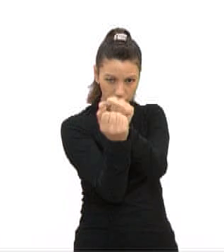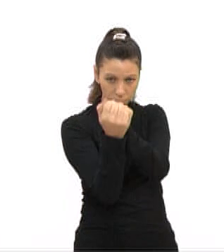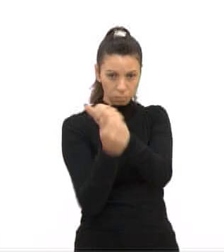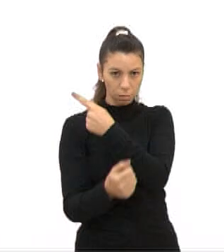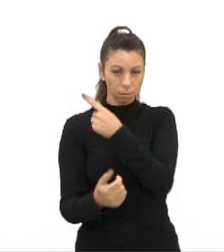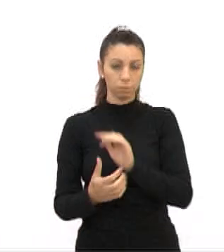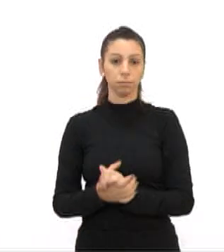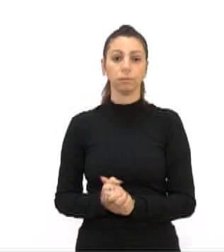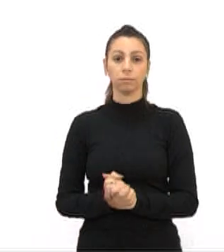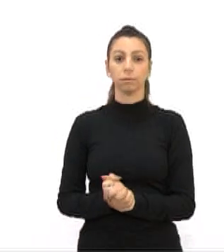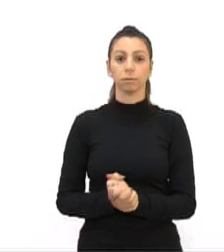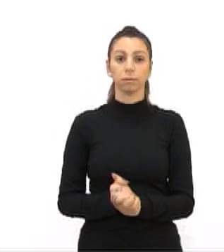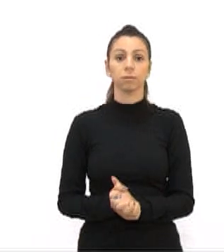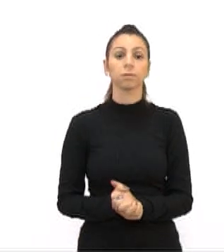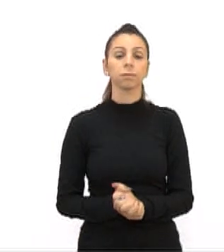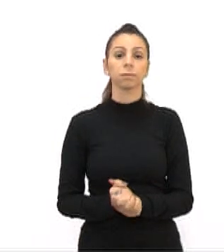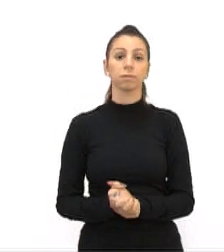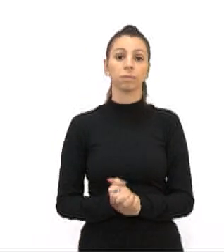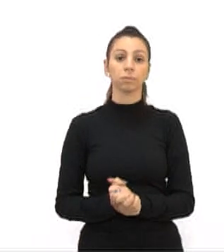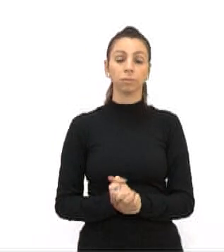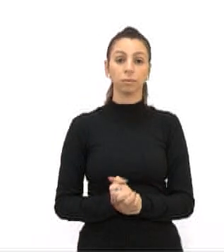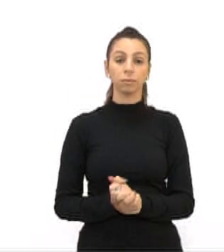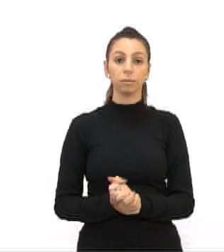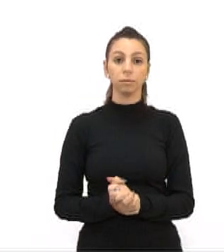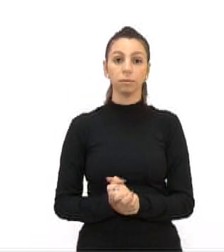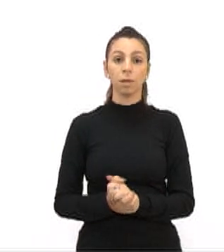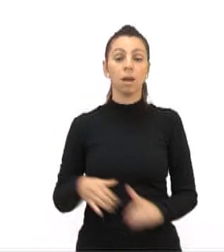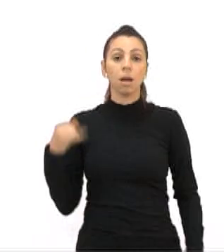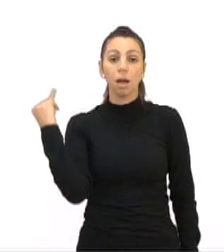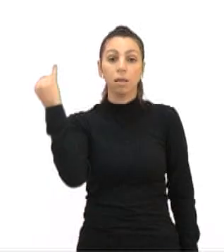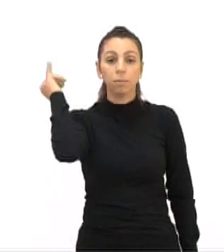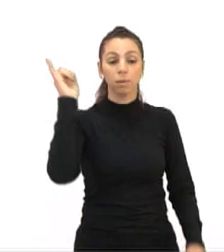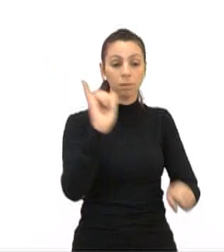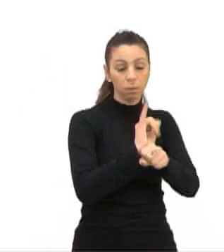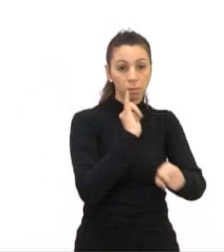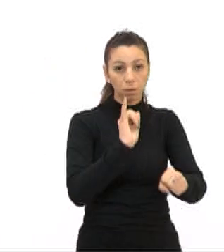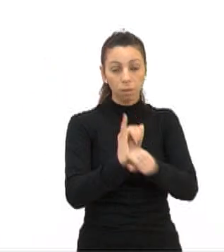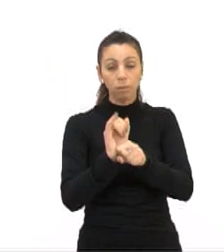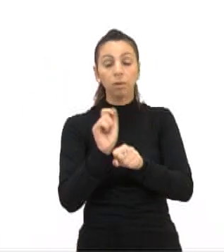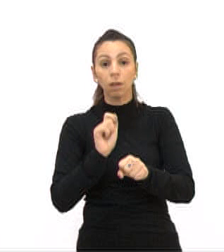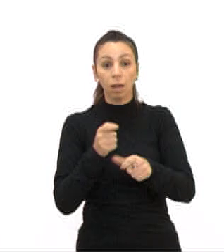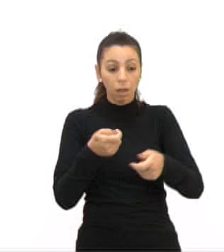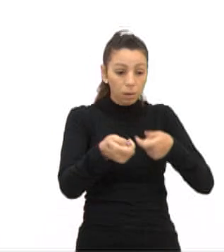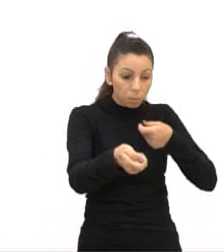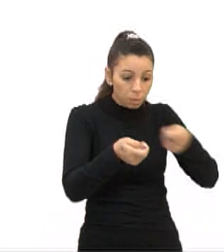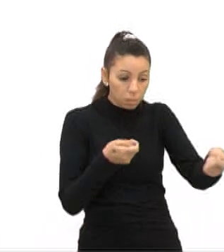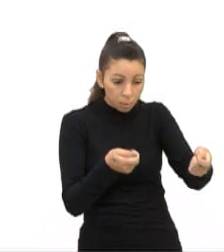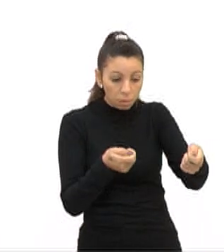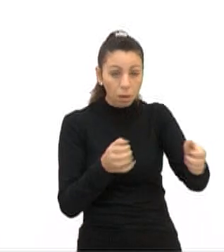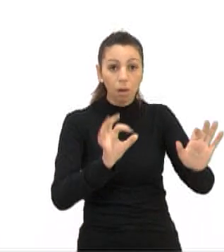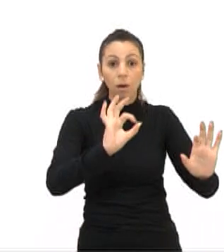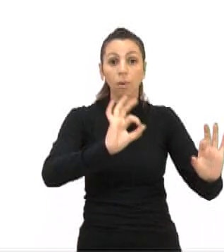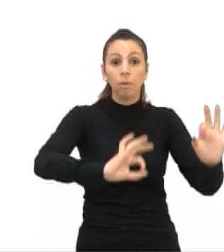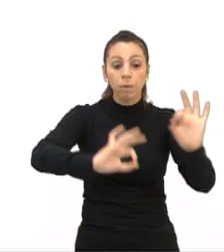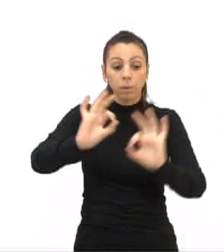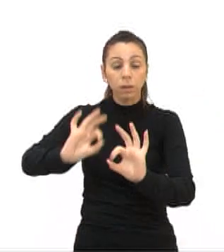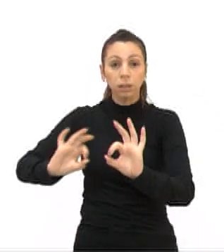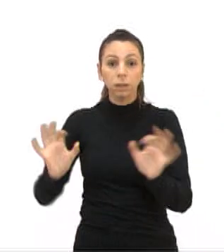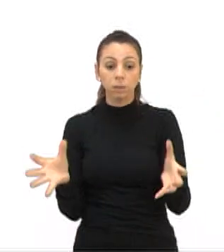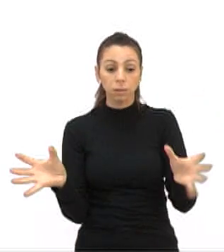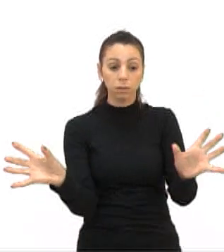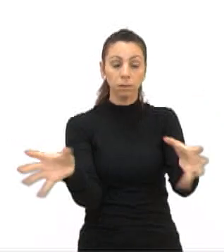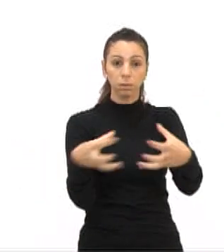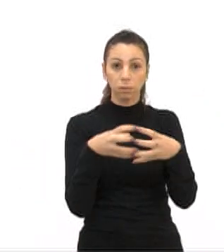A importância estratégica é manter a organização do grupo e satisfazer as necessidades